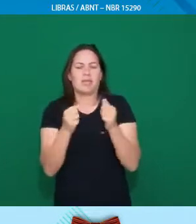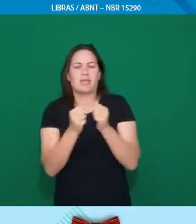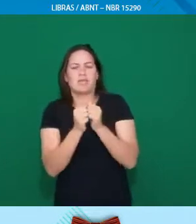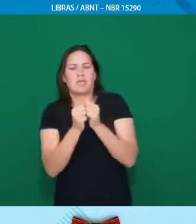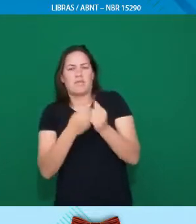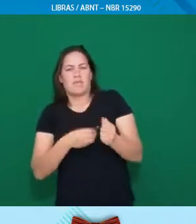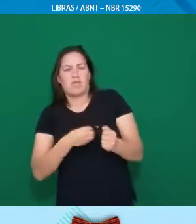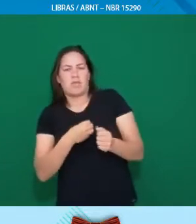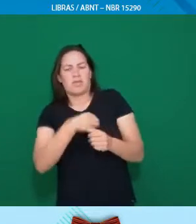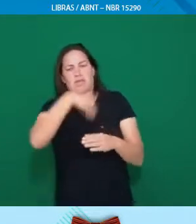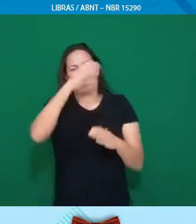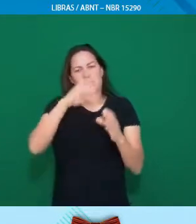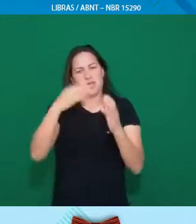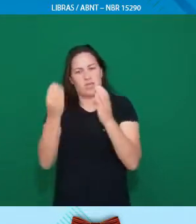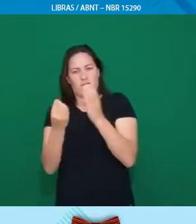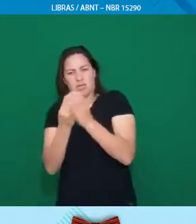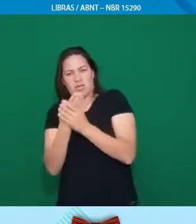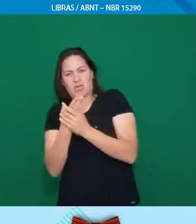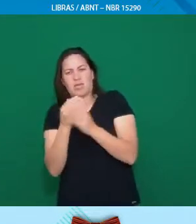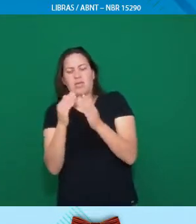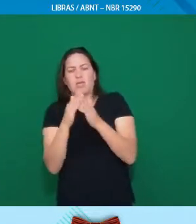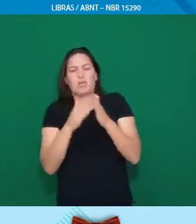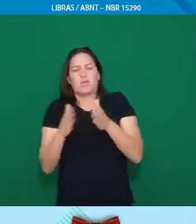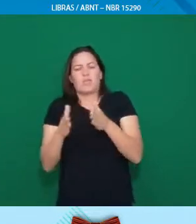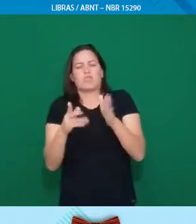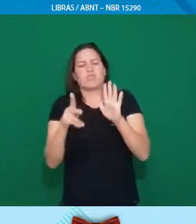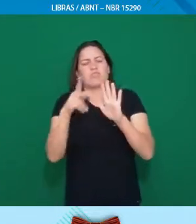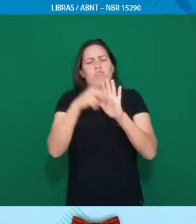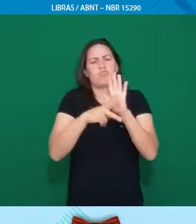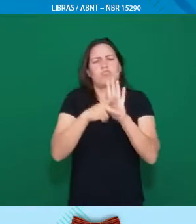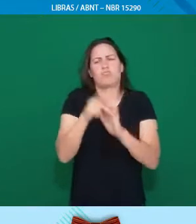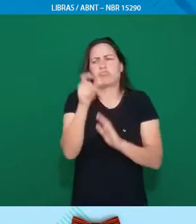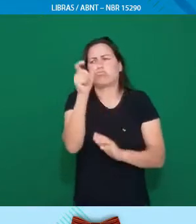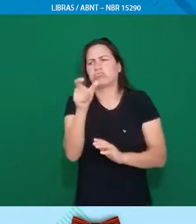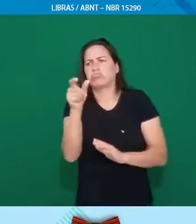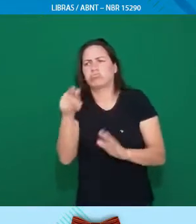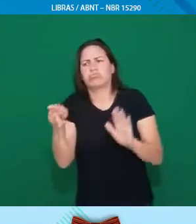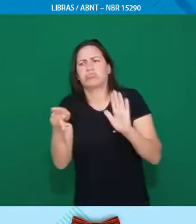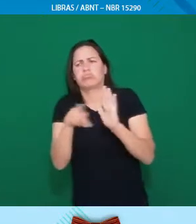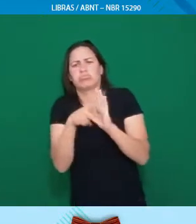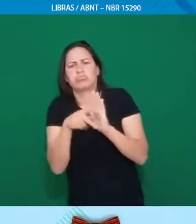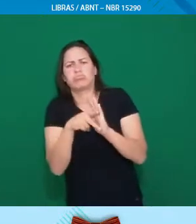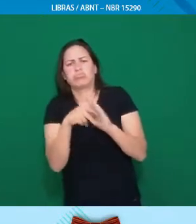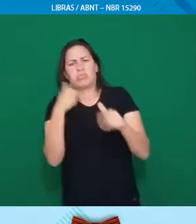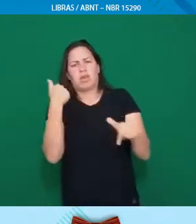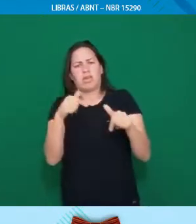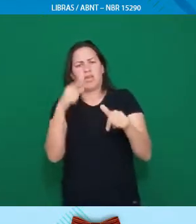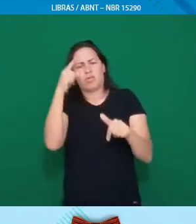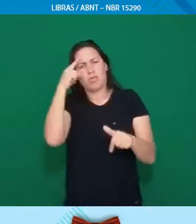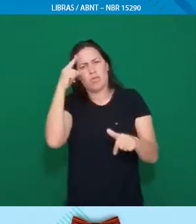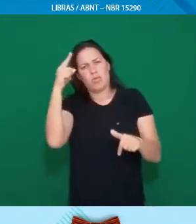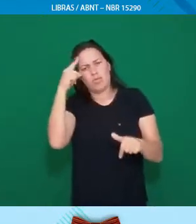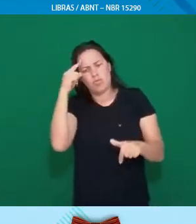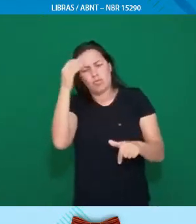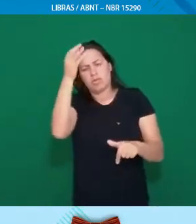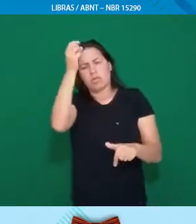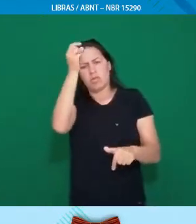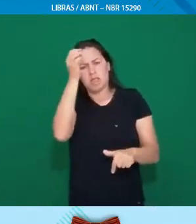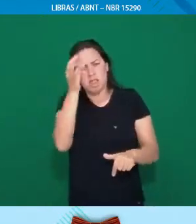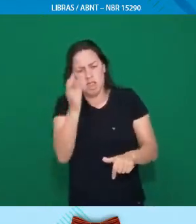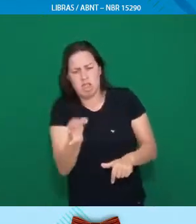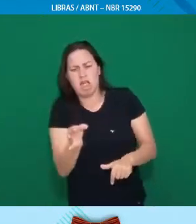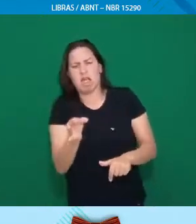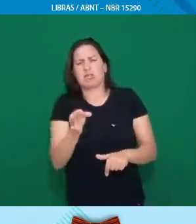diferença na vida dos camponovenses para cima de tudo a propósito que me trouxe até aqui e quer trabalhar diretamente com